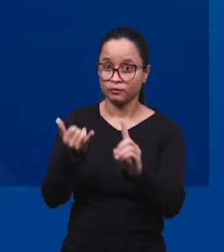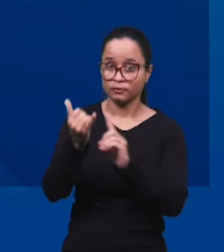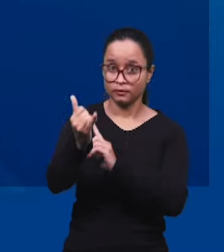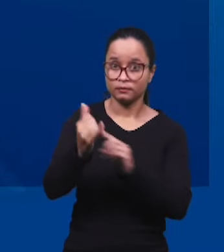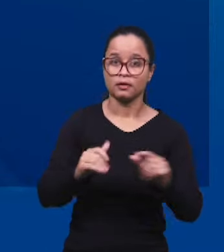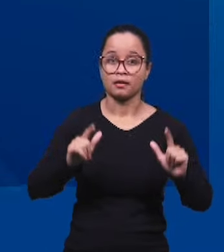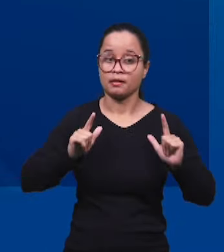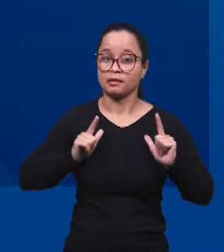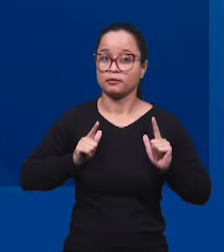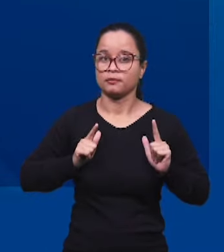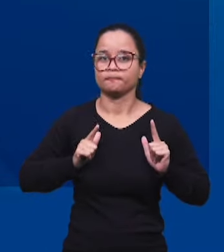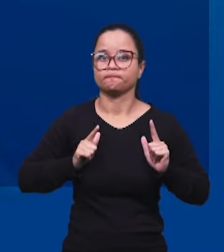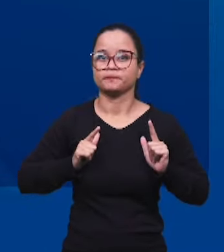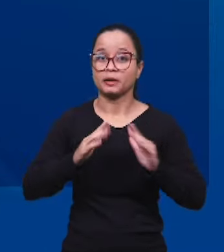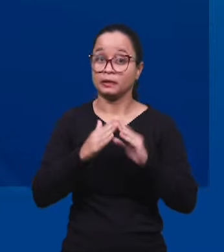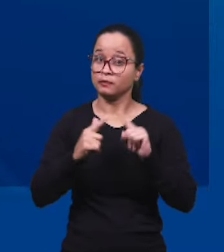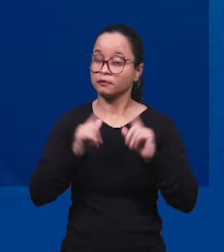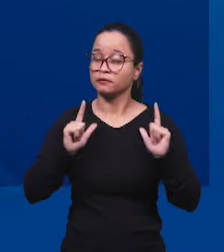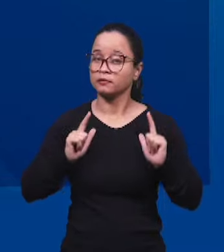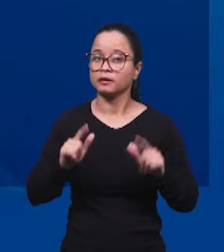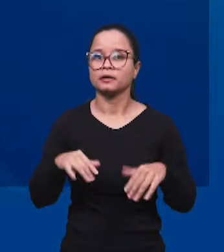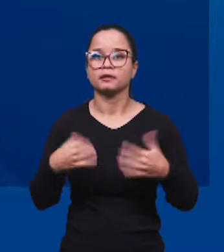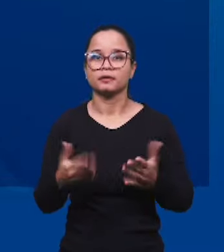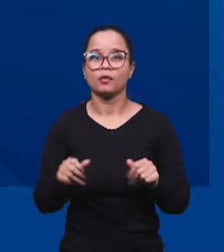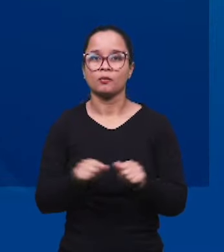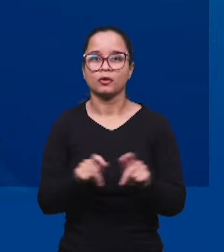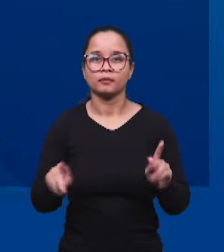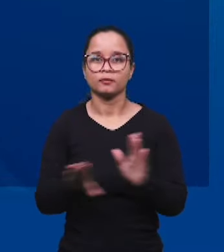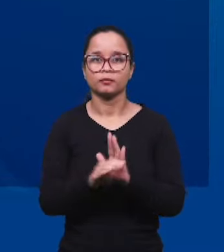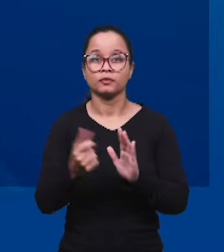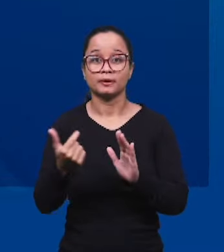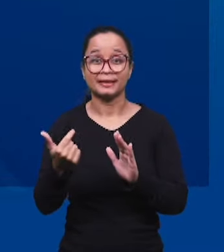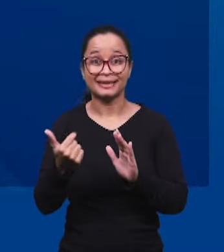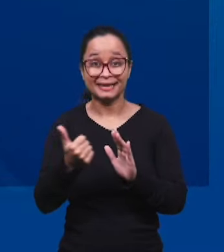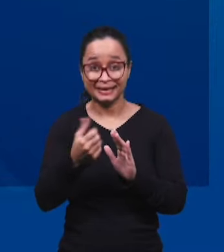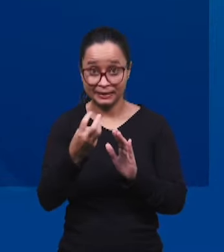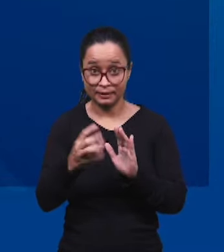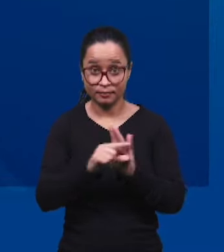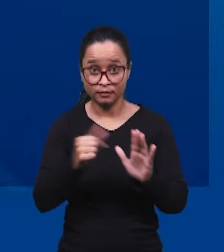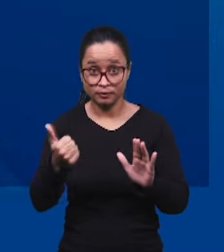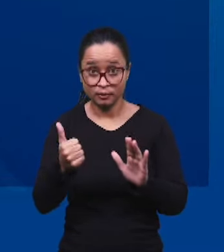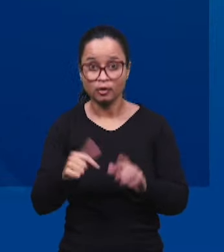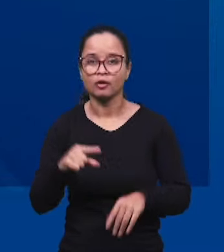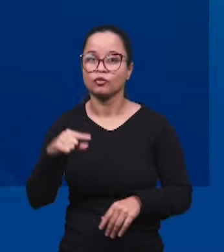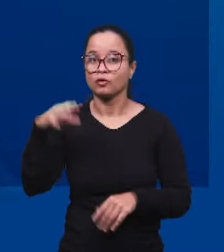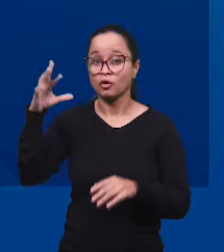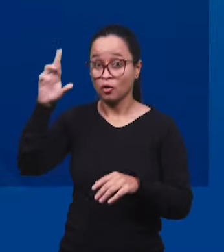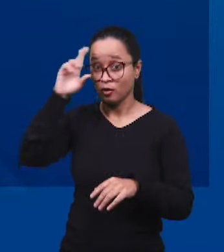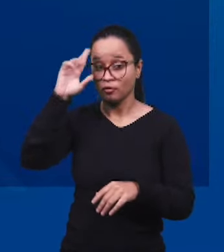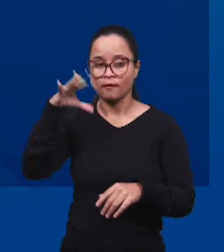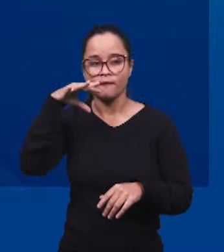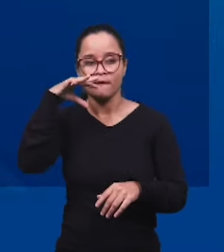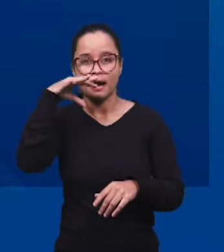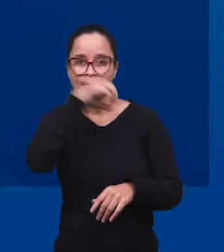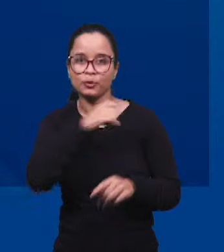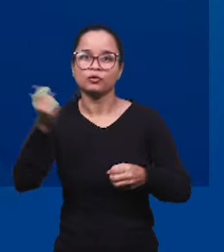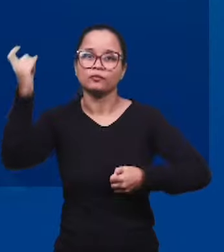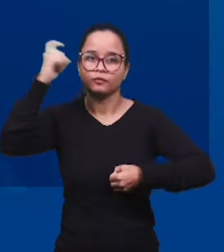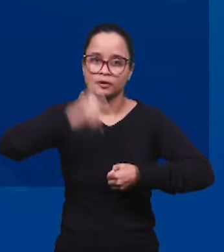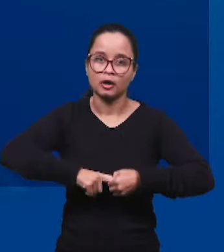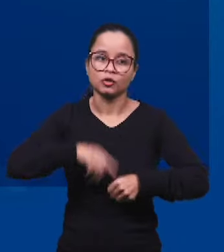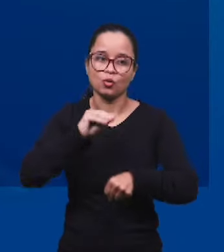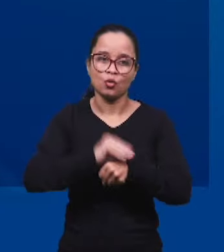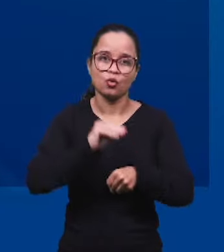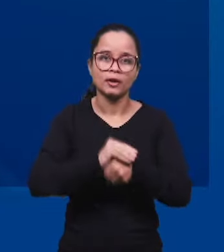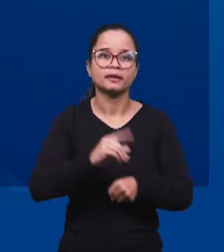Apocalipse 3:11 diz: eis que venho sem demora, guarda o que tens para que ninguém tome a tua